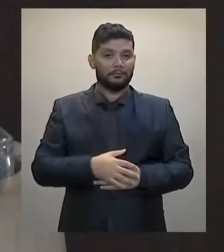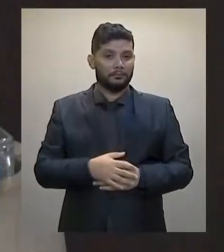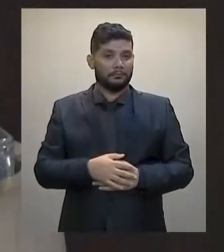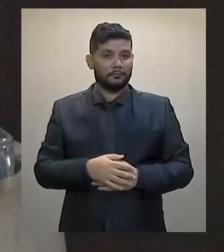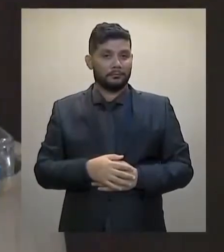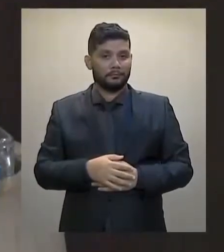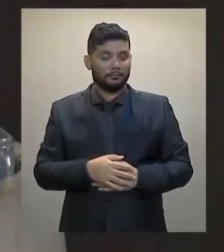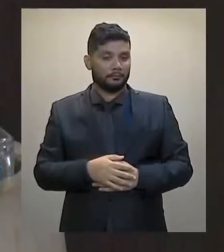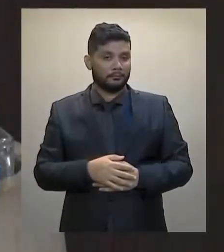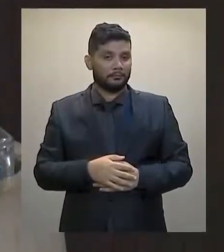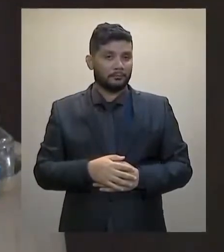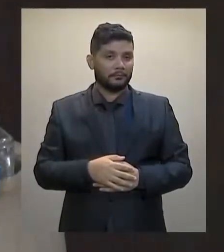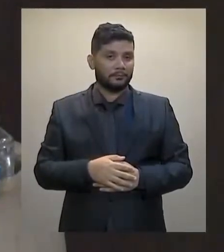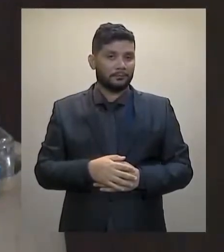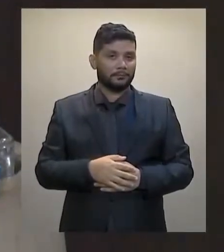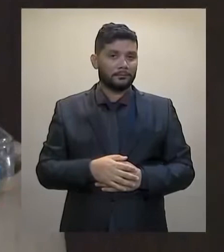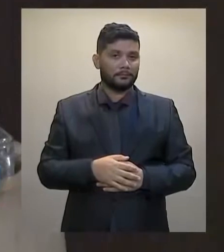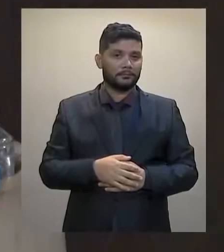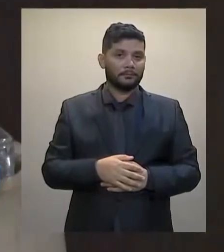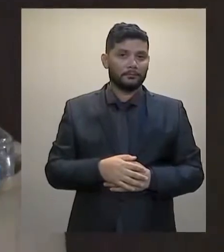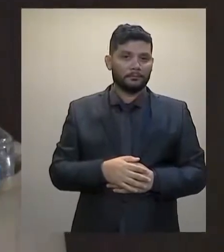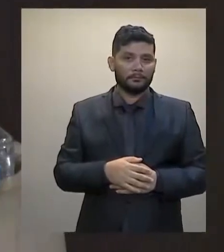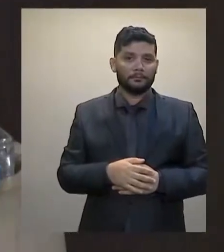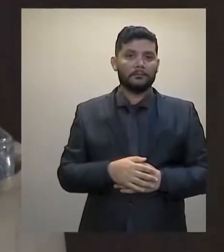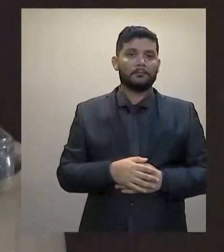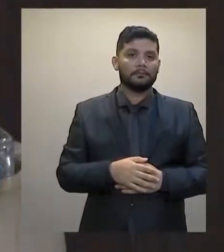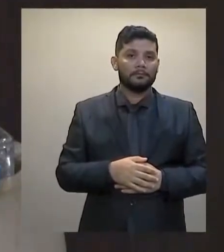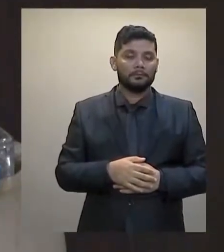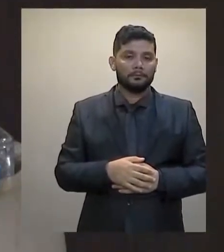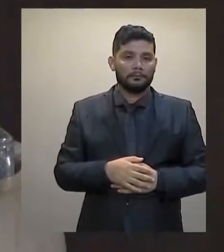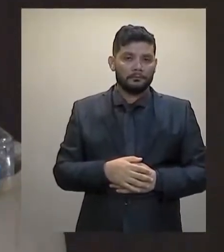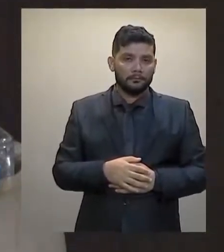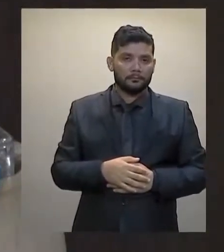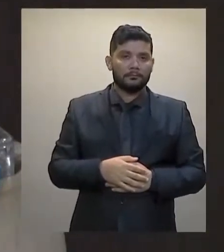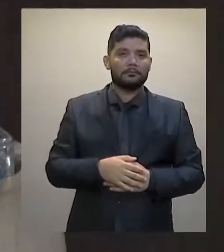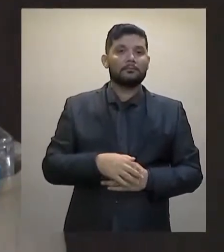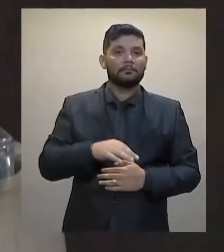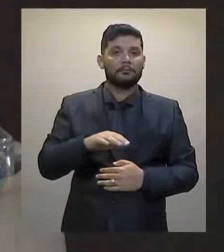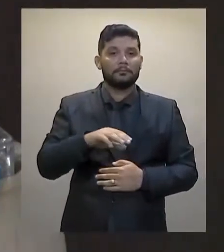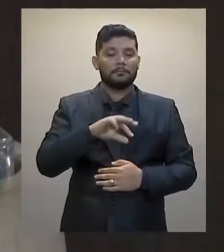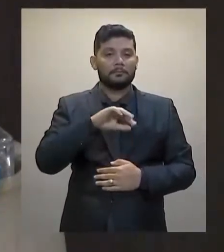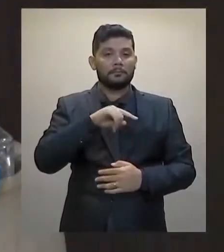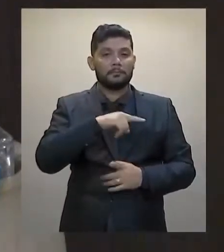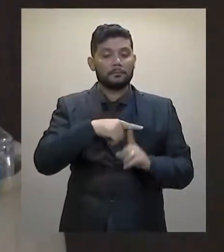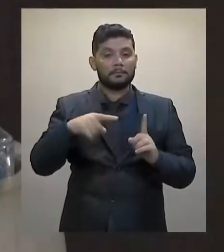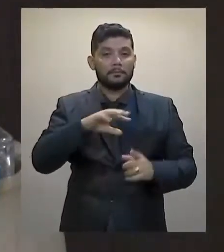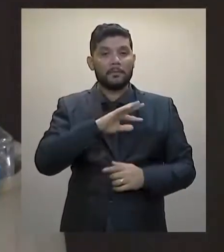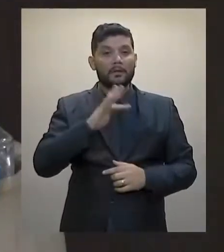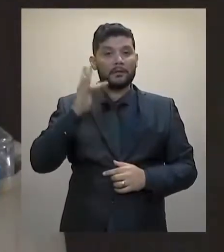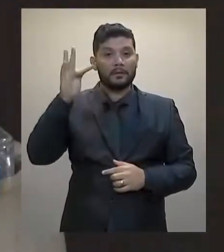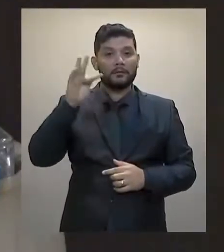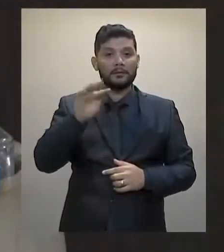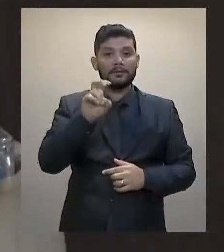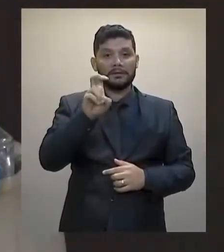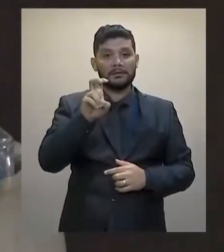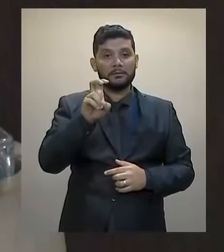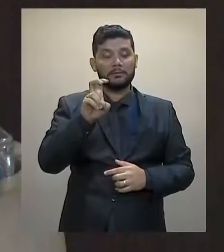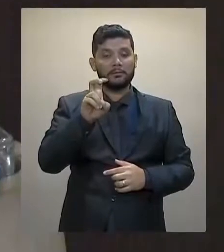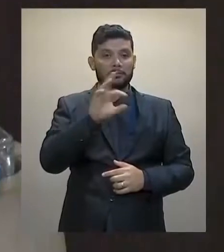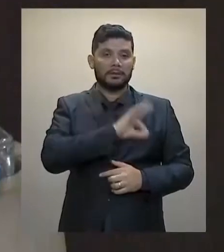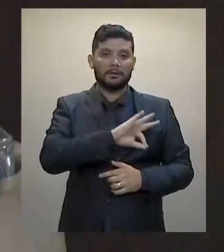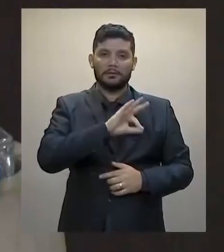dos servidores estaduais é 3,5 salários mínimos. A média dos servidores federais é de 5 salários